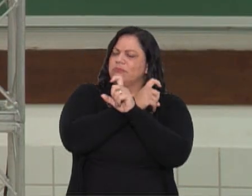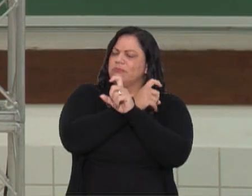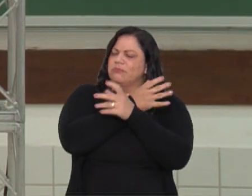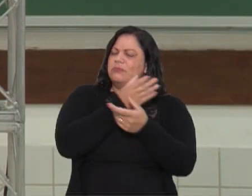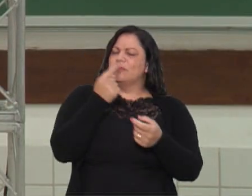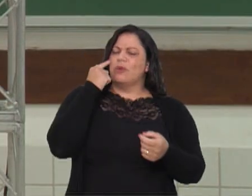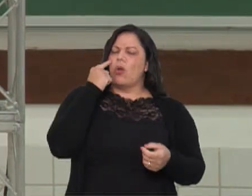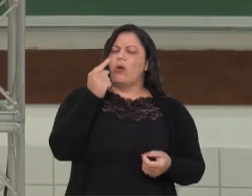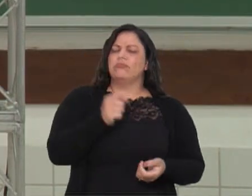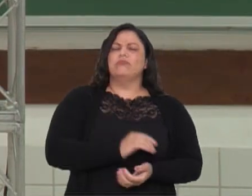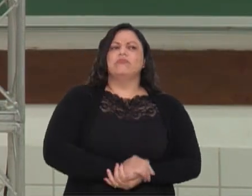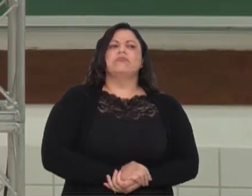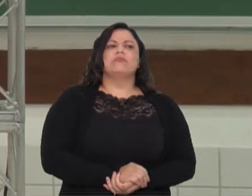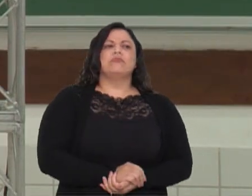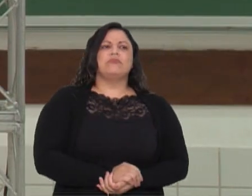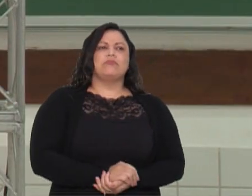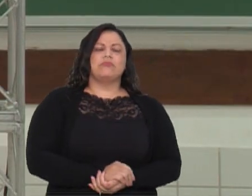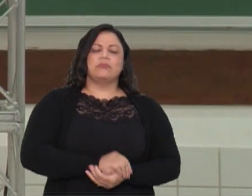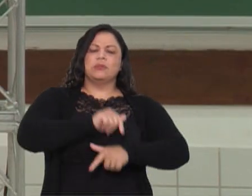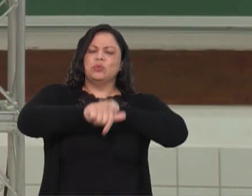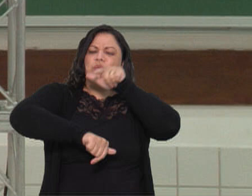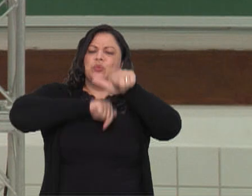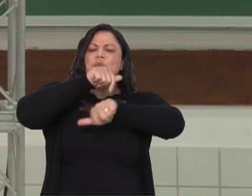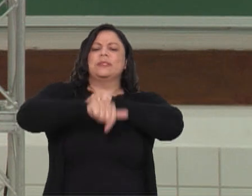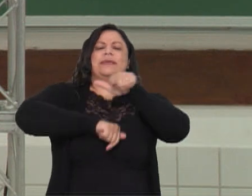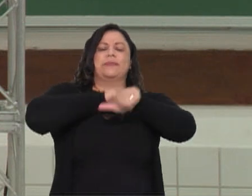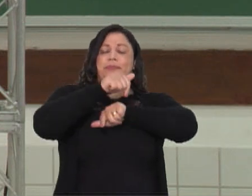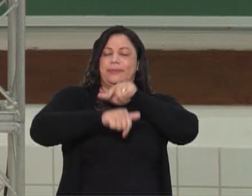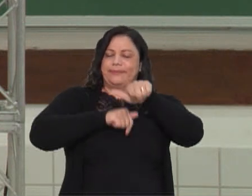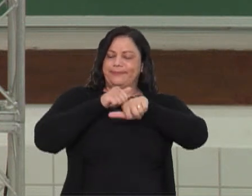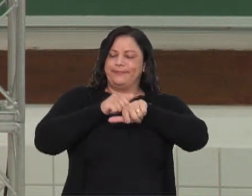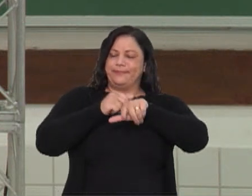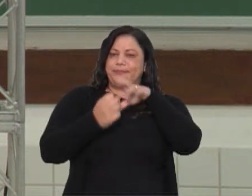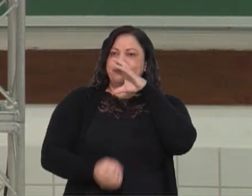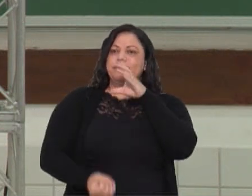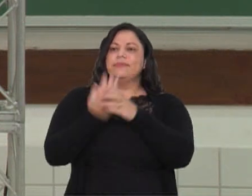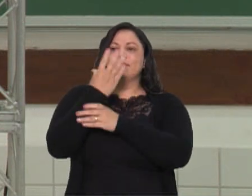reticências. Olha lá. Com o trabalho remoto surgem novas necessidades.